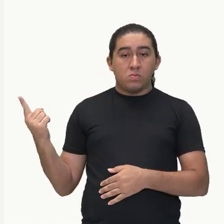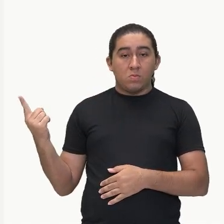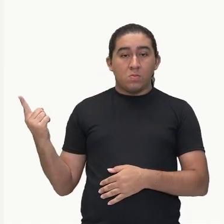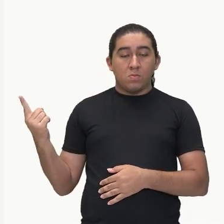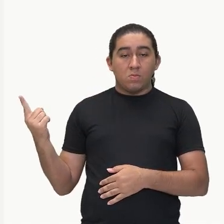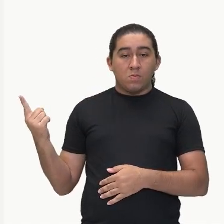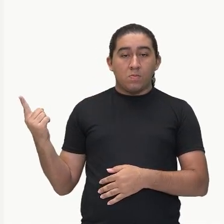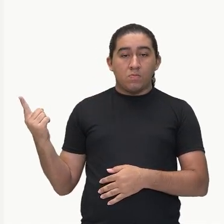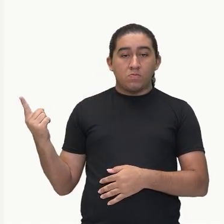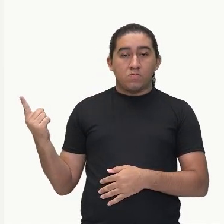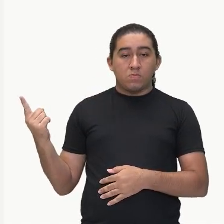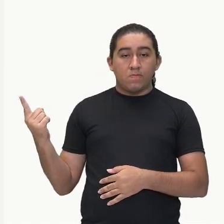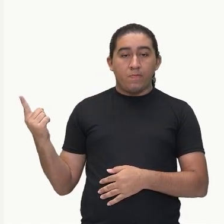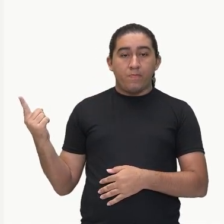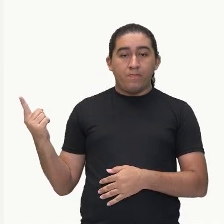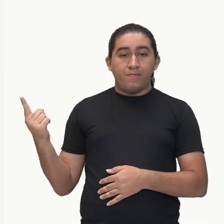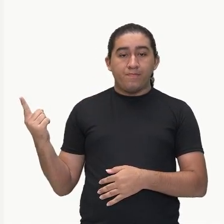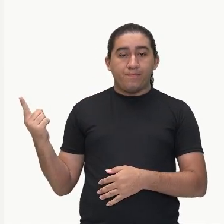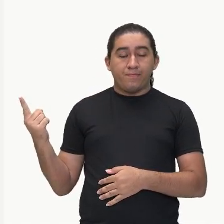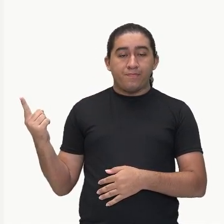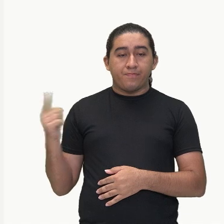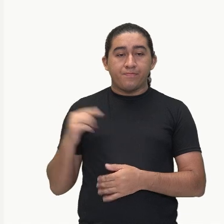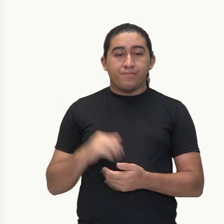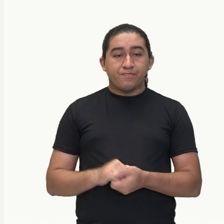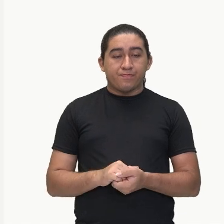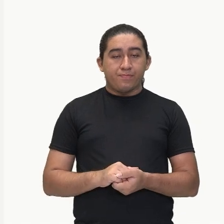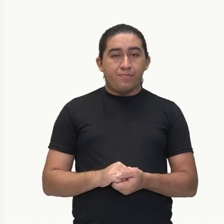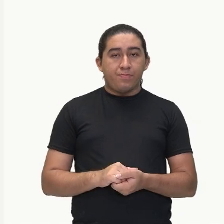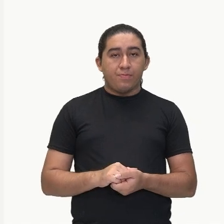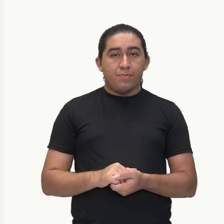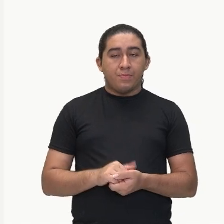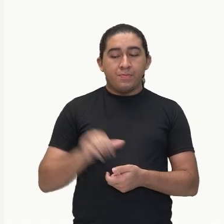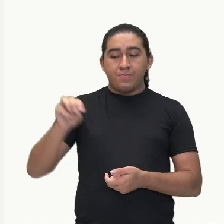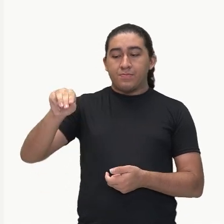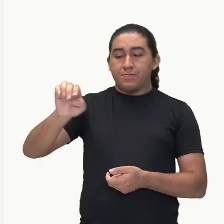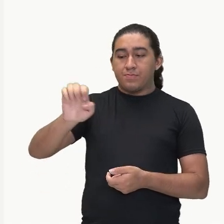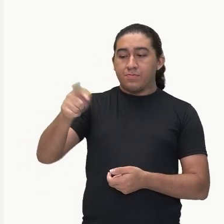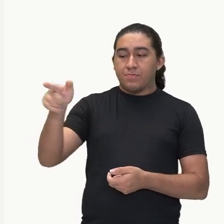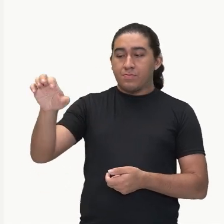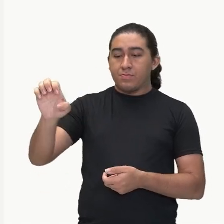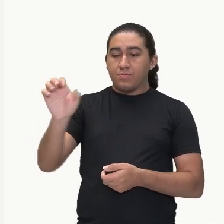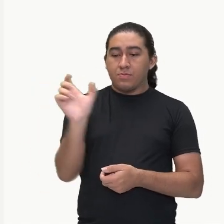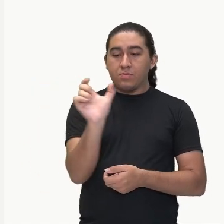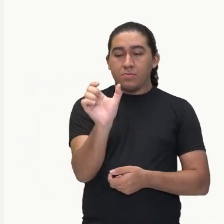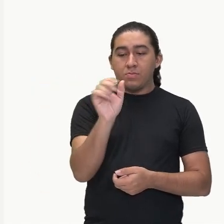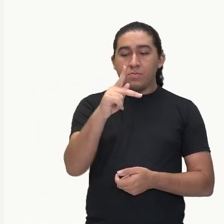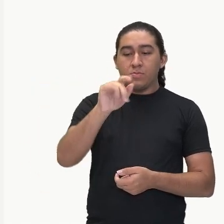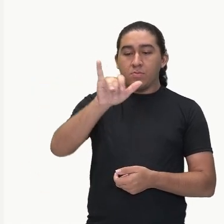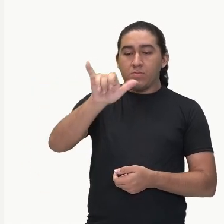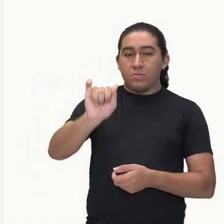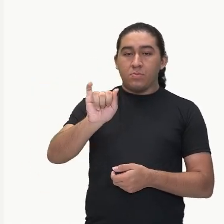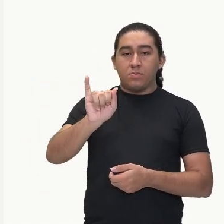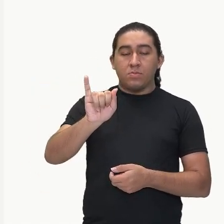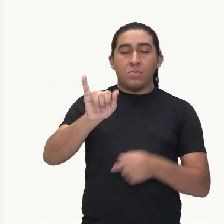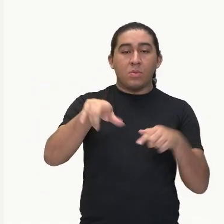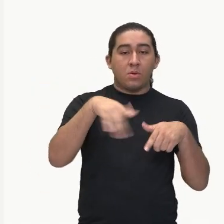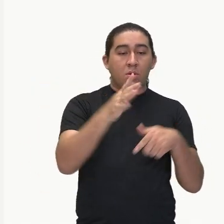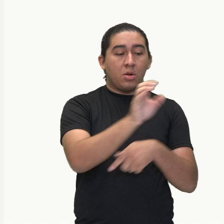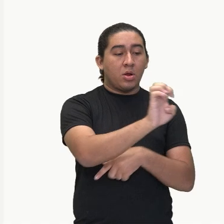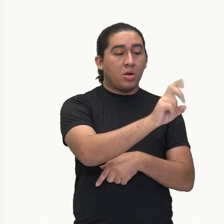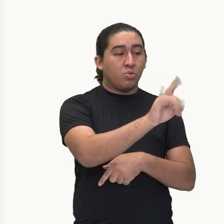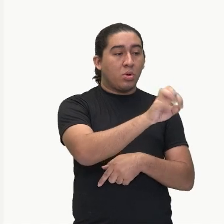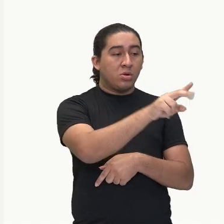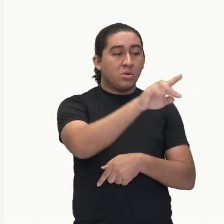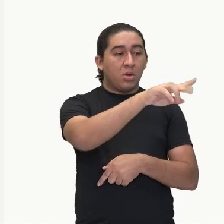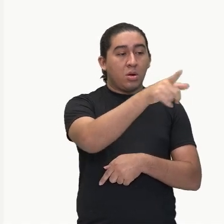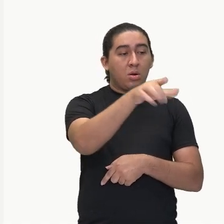ó, o último termo, a mãe ou o pai não lhe deu educação. Ó, concordou